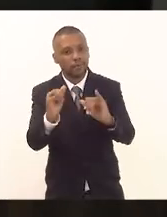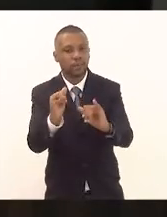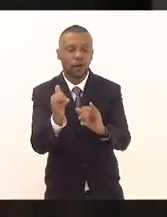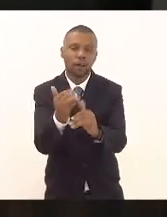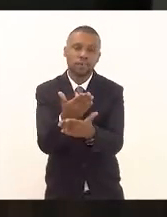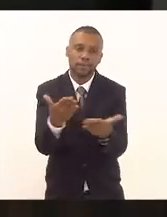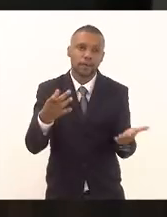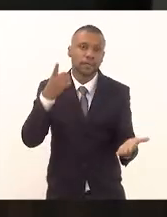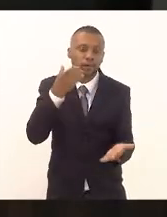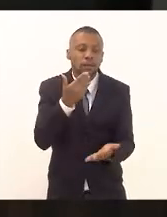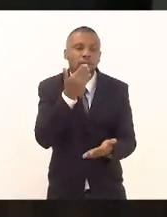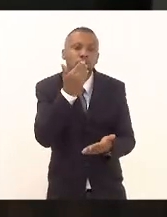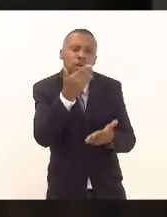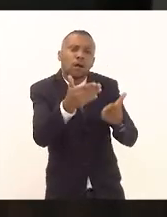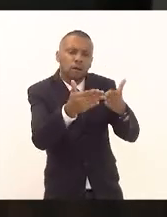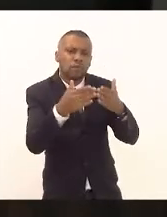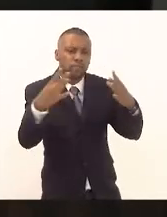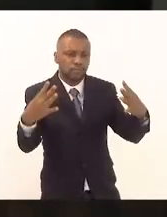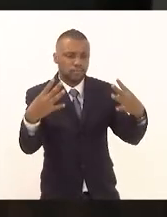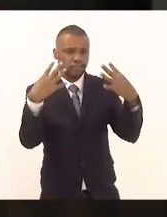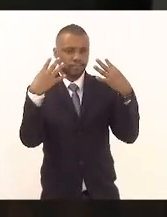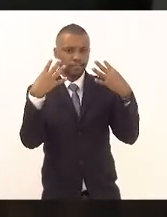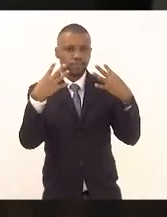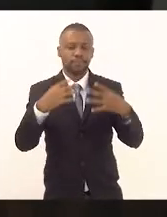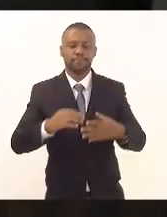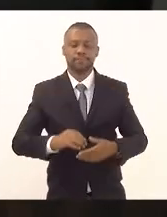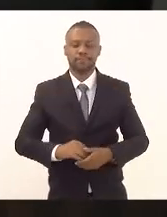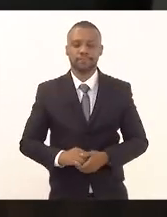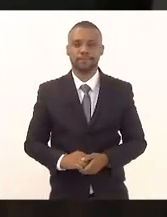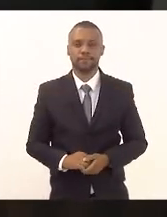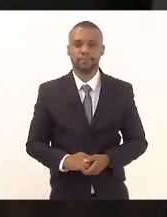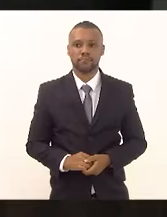por favor, como Vossa Excelência gosta de ter atenção,